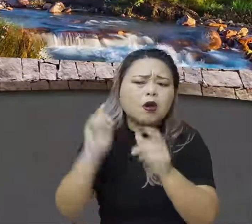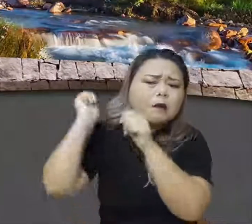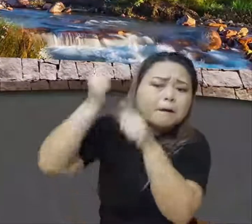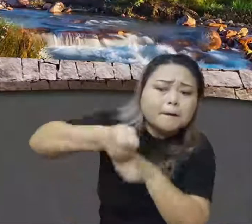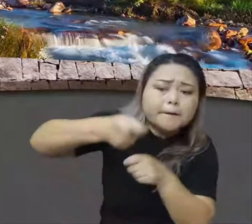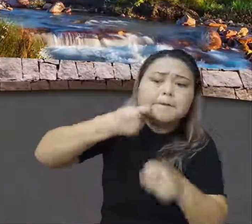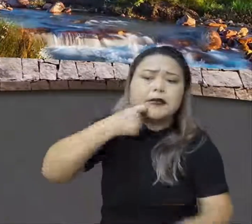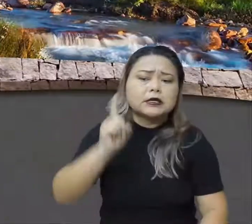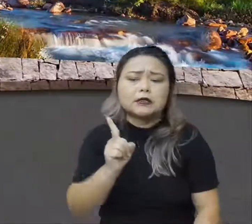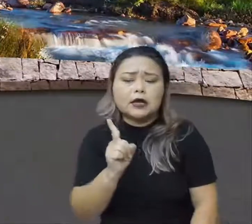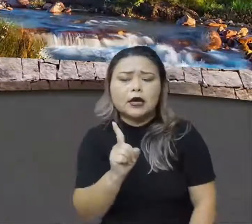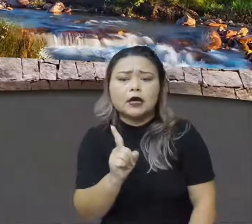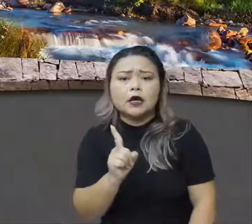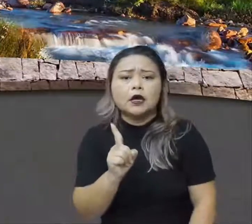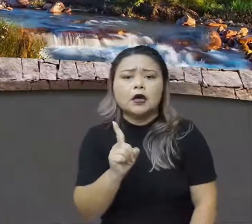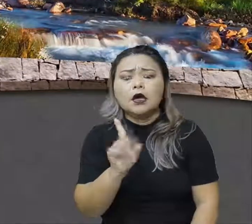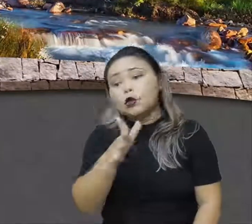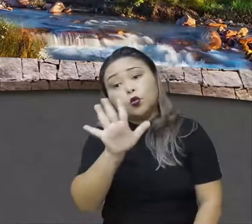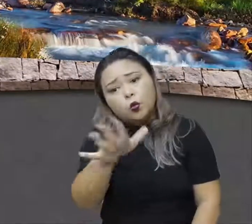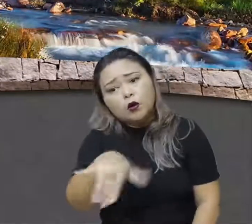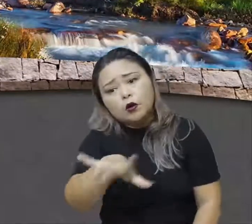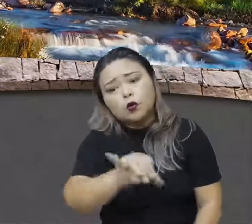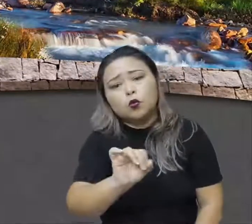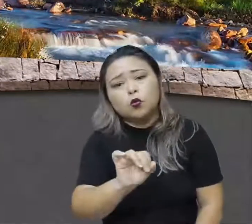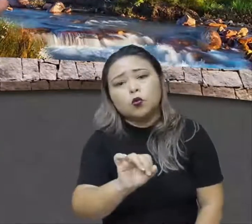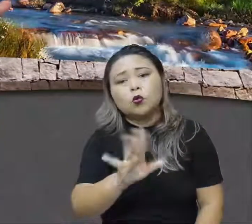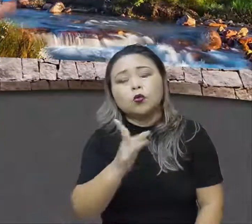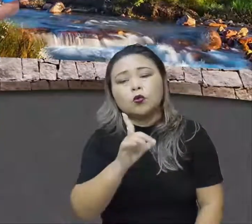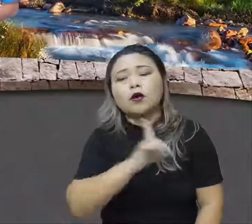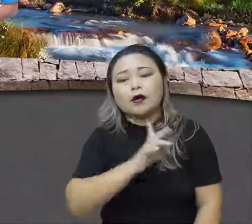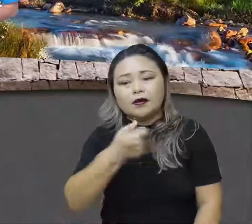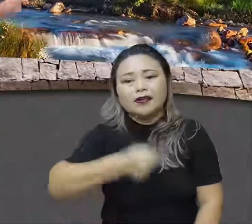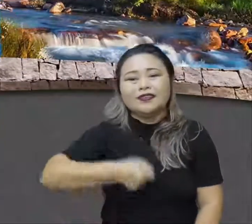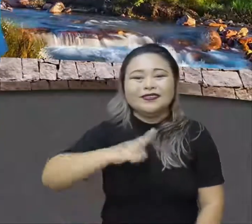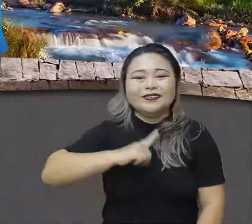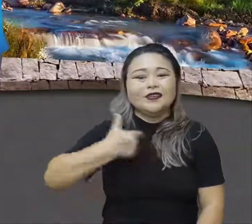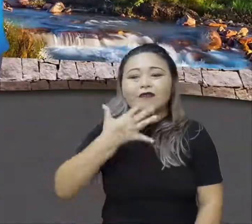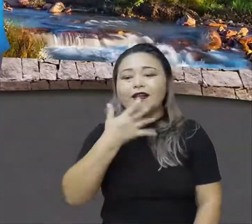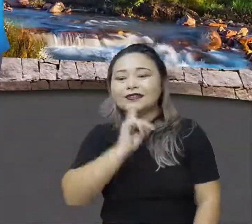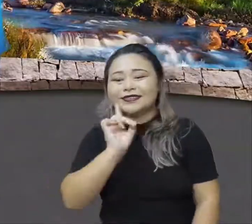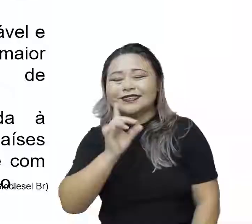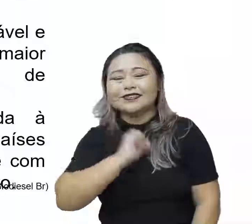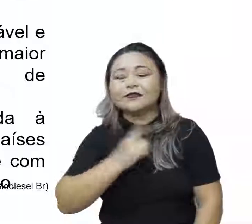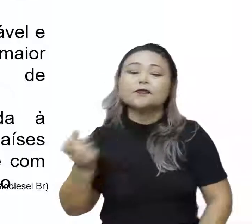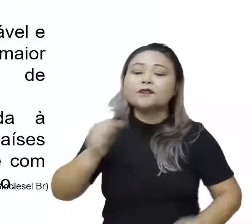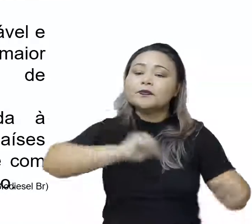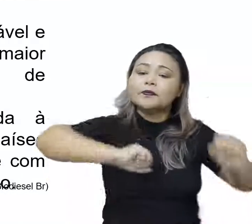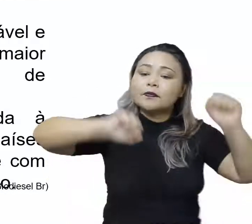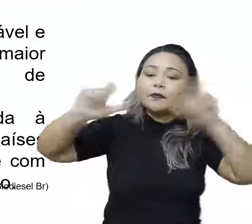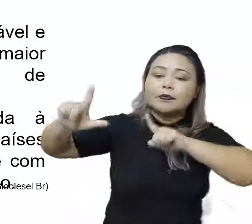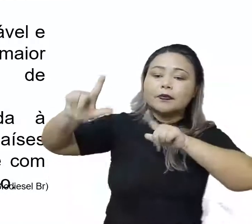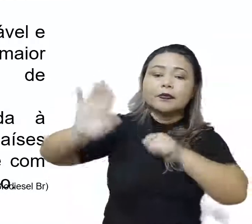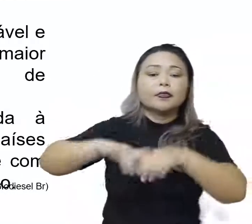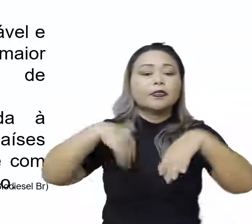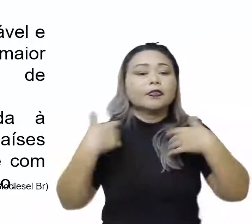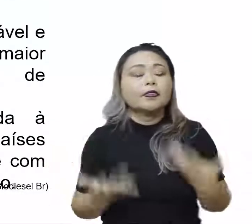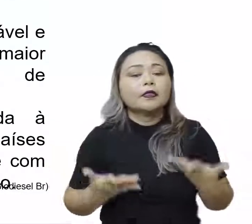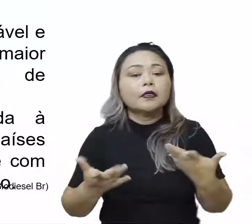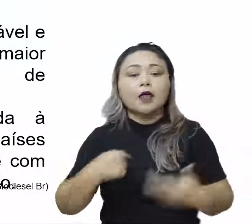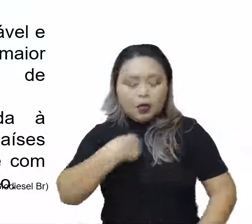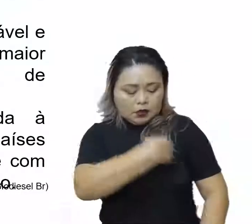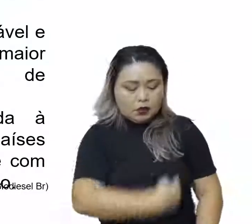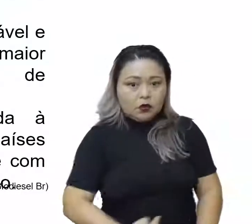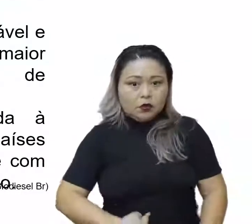pescar. Tá? E não vamos falar mais não, porque eu tenho que cumprir meu horário aqui hoje, né? Volta lá na tela. A